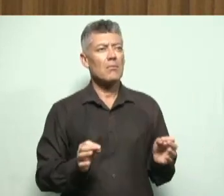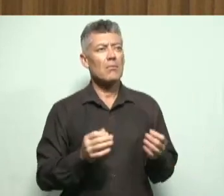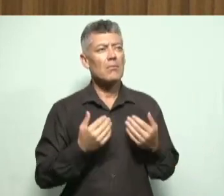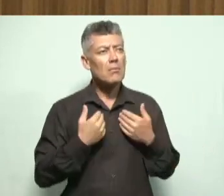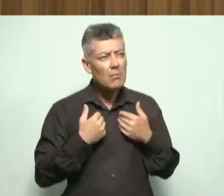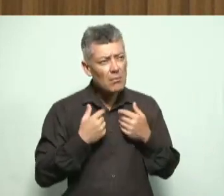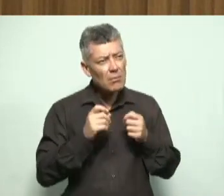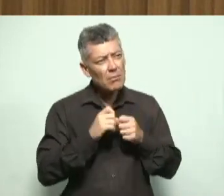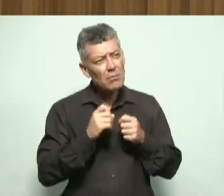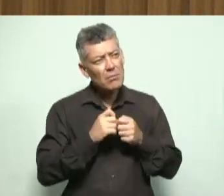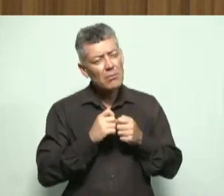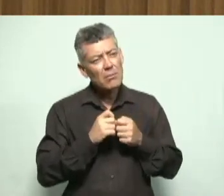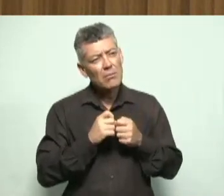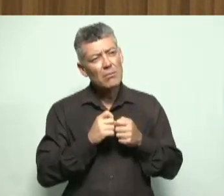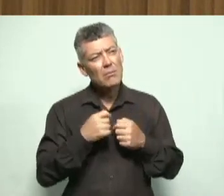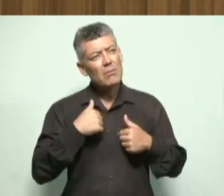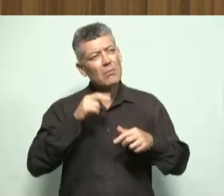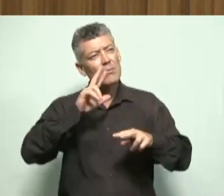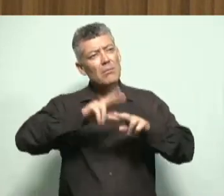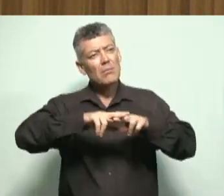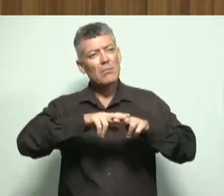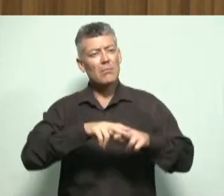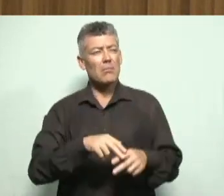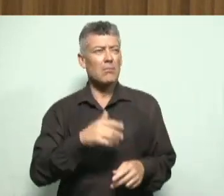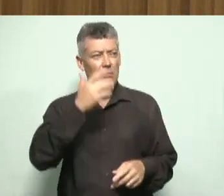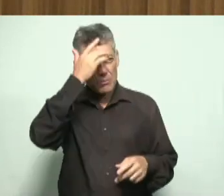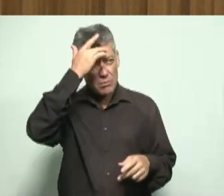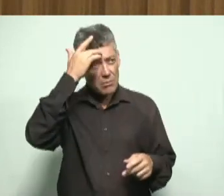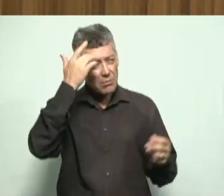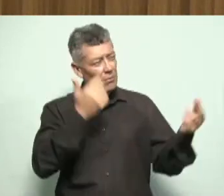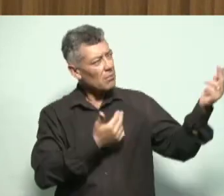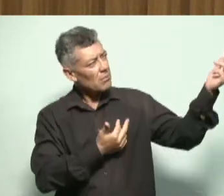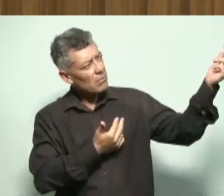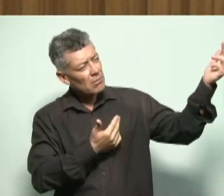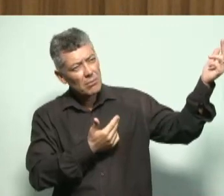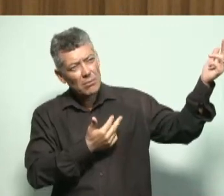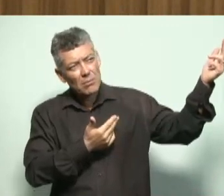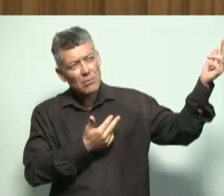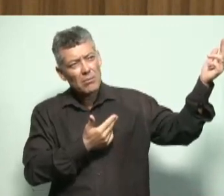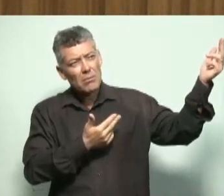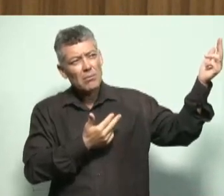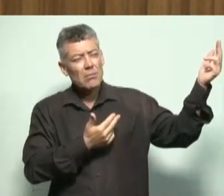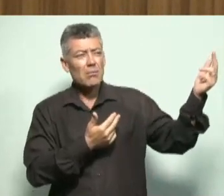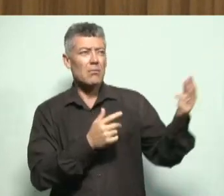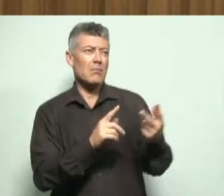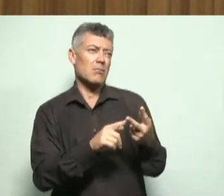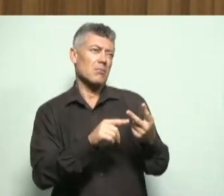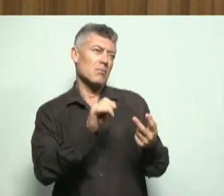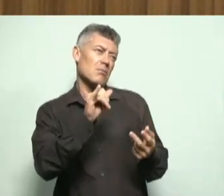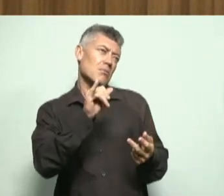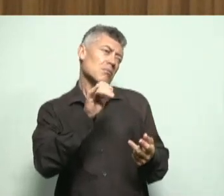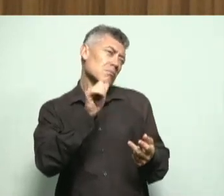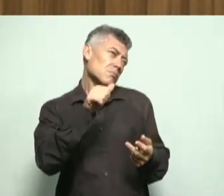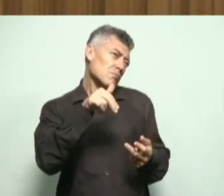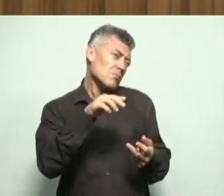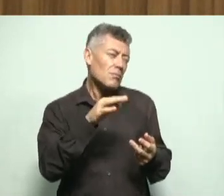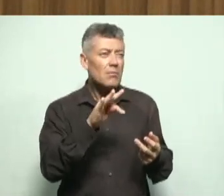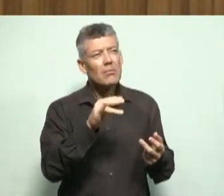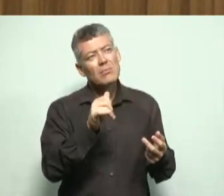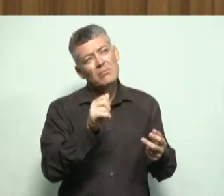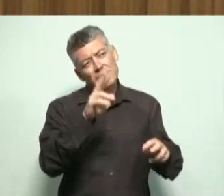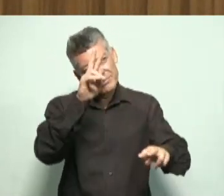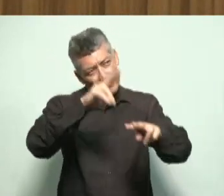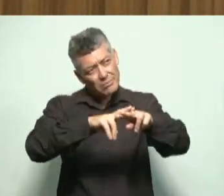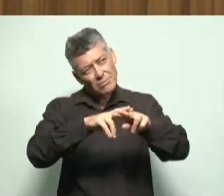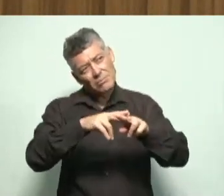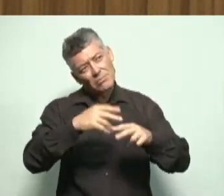coisa, eu sou preso. Se qualquer cidadão fizer a mesma coisa que Madonna, que Anitta fizeram em cima do palco, vão ser presos, se